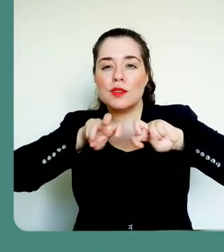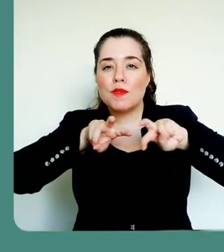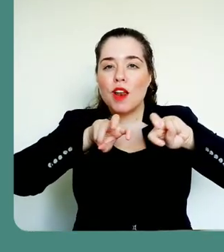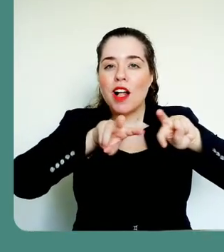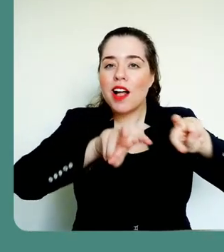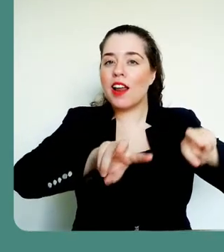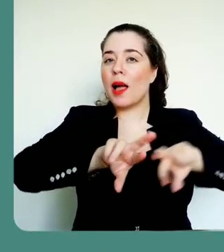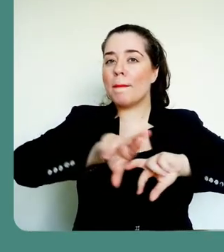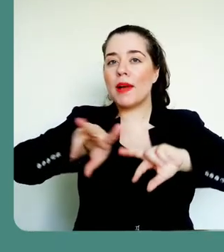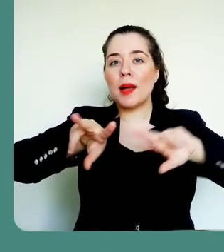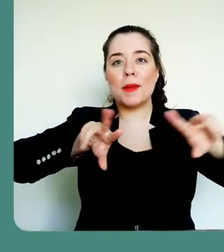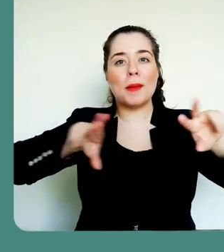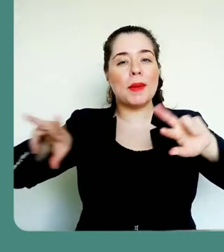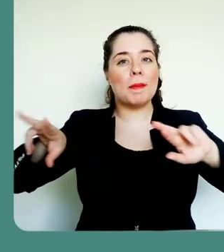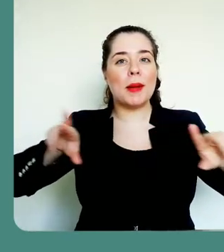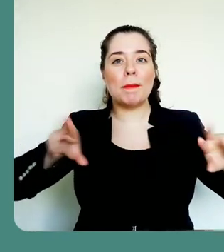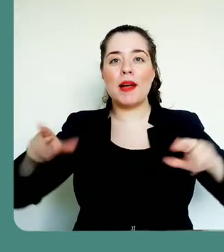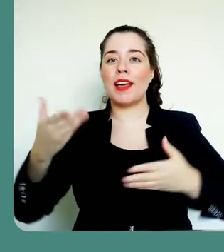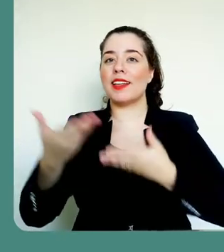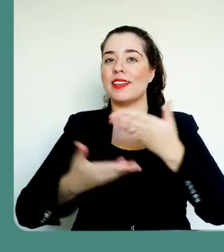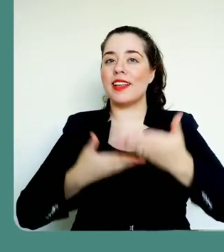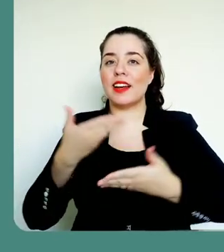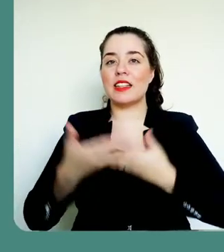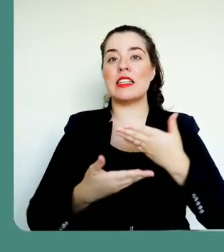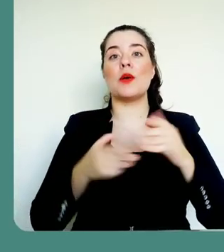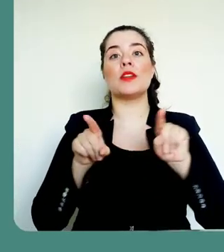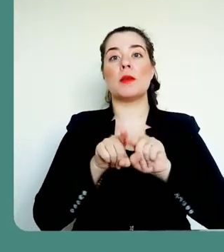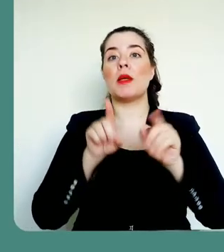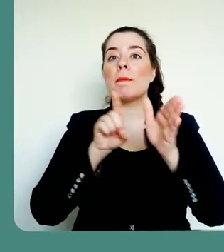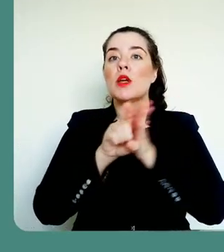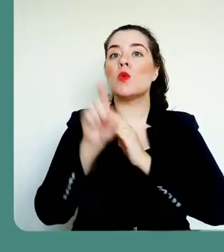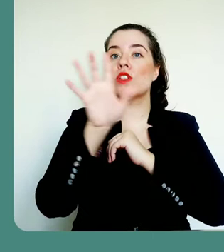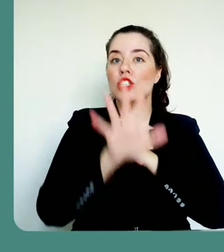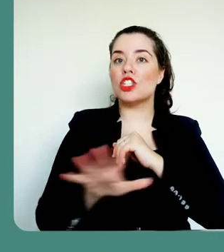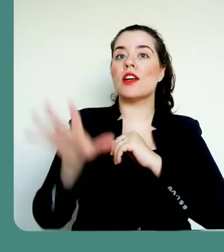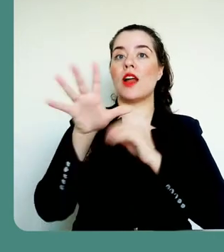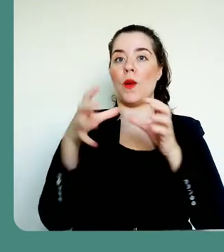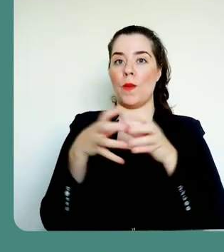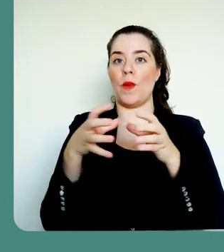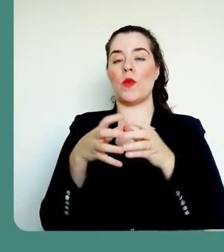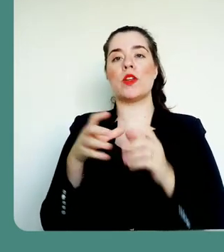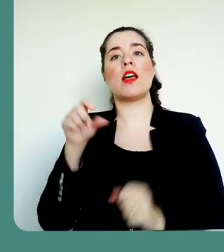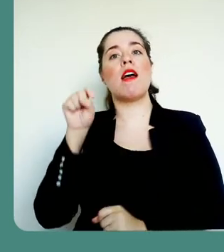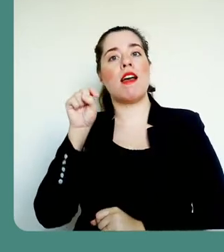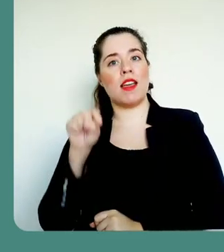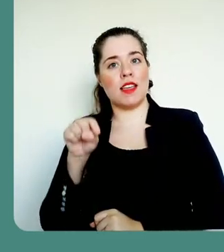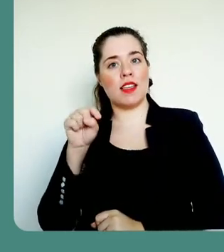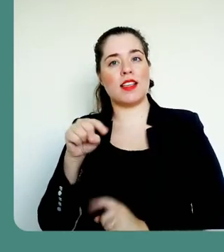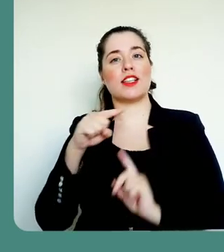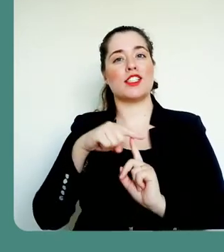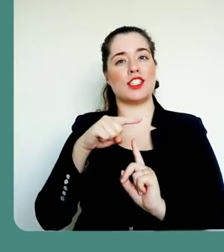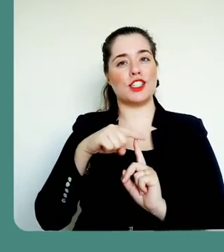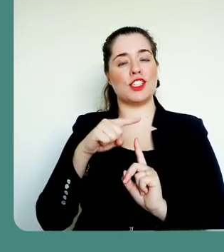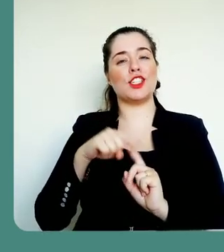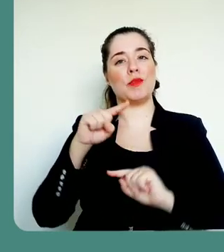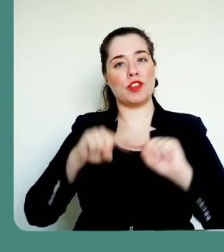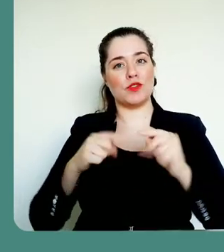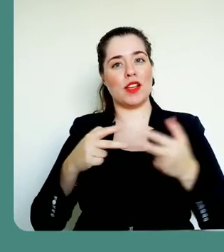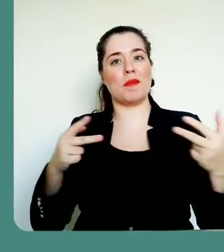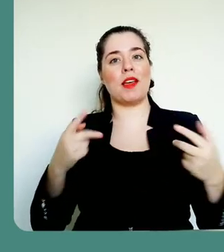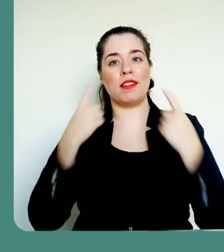diferentes recursos interativos, direcionar perguntas gerais para a turma, e esta é uma ferramenta bastante